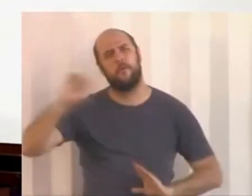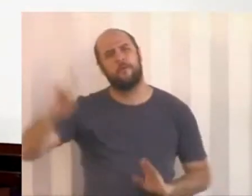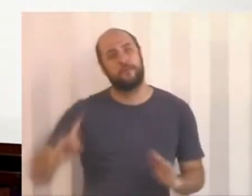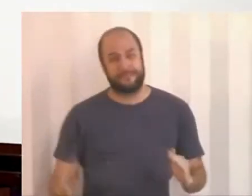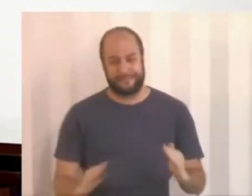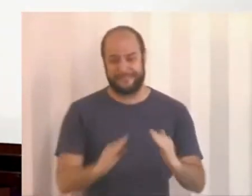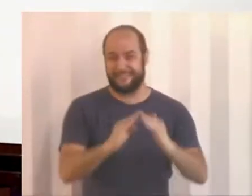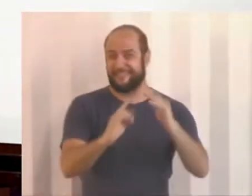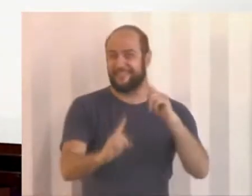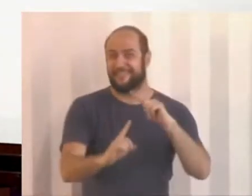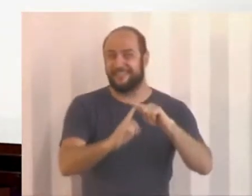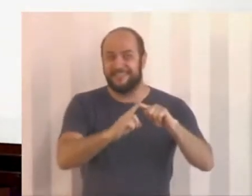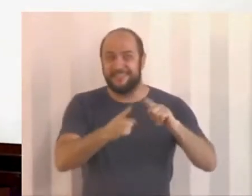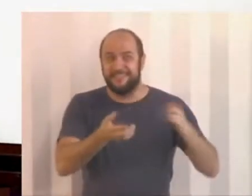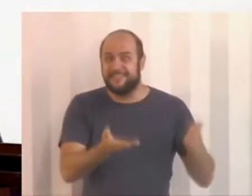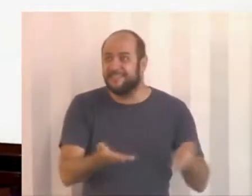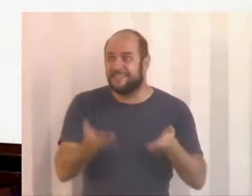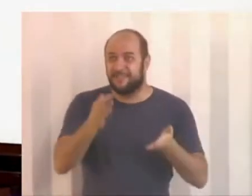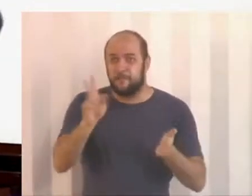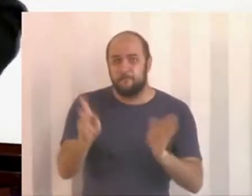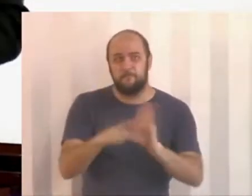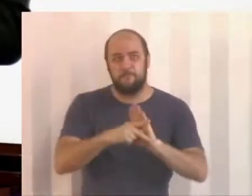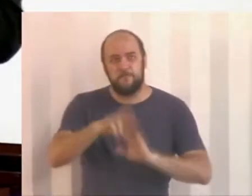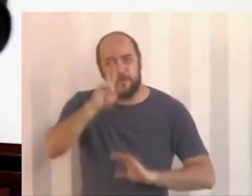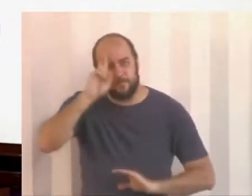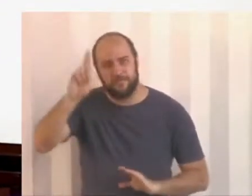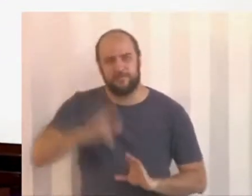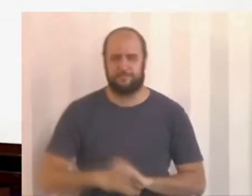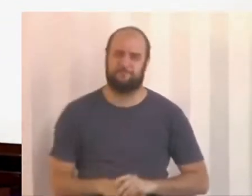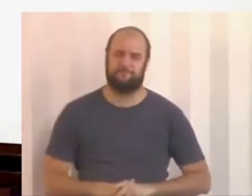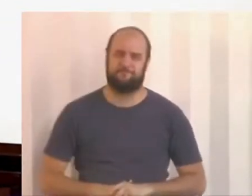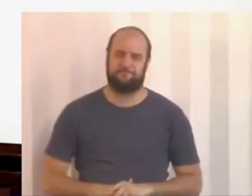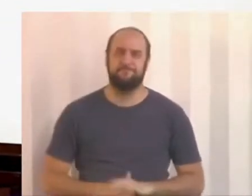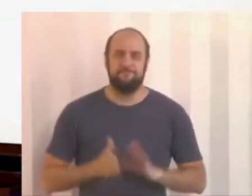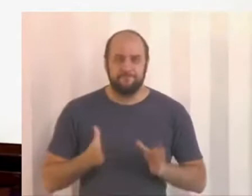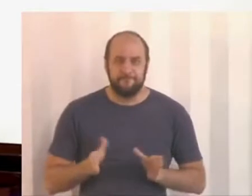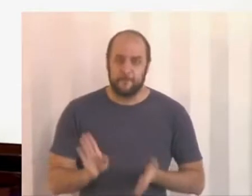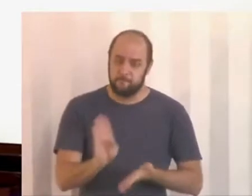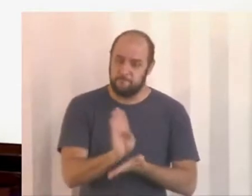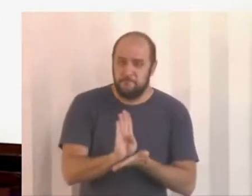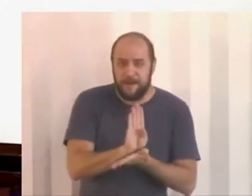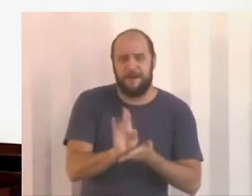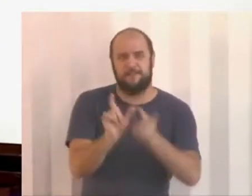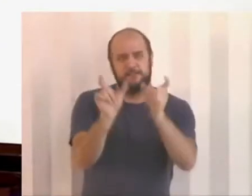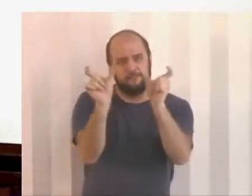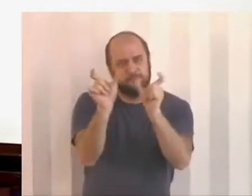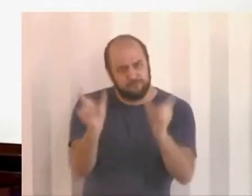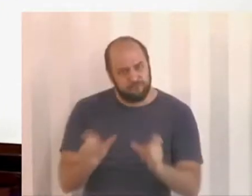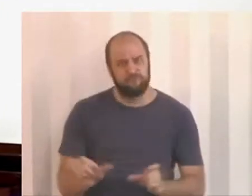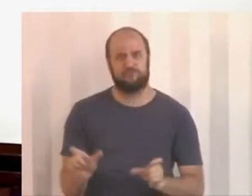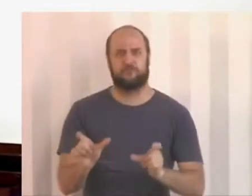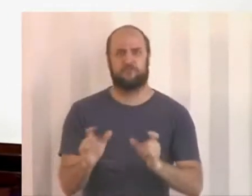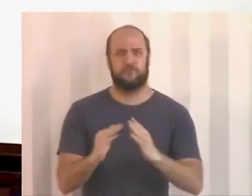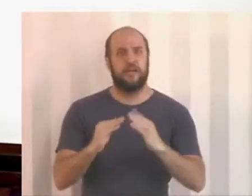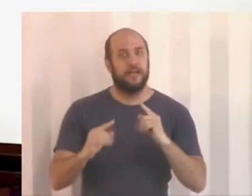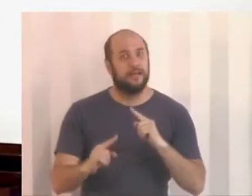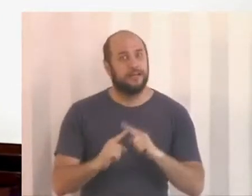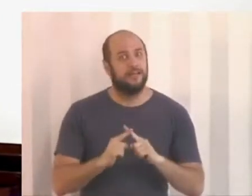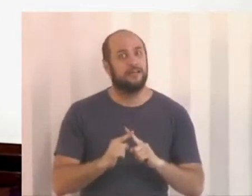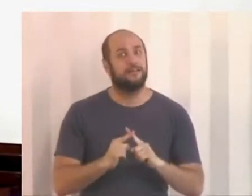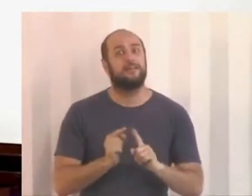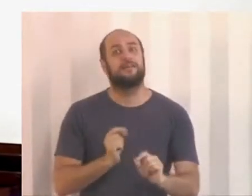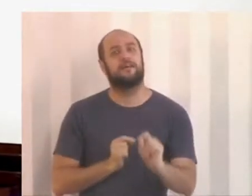igreja redimida pelo sangue do Cordeiro. Então o pilar fundamental da igreja de Cristo